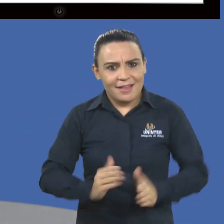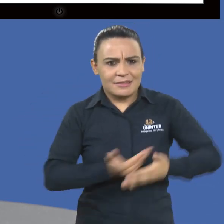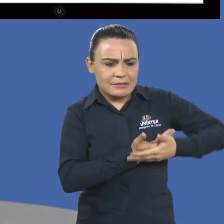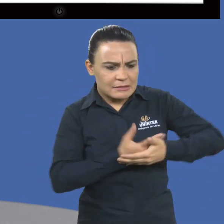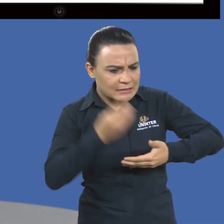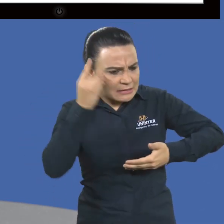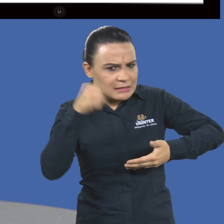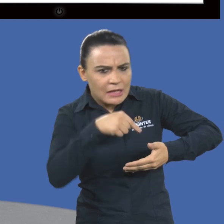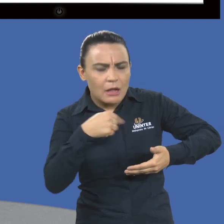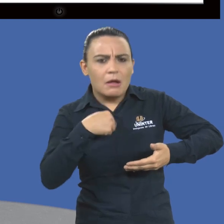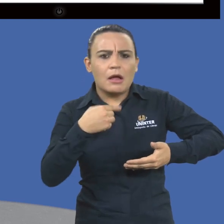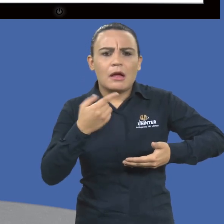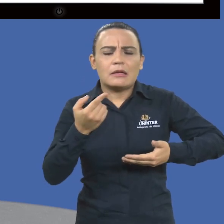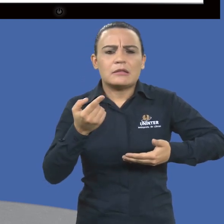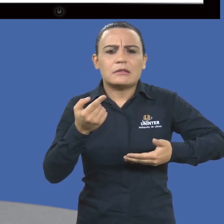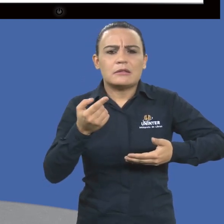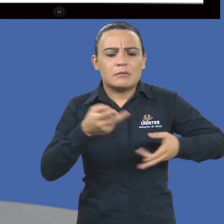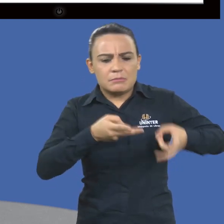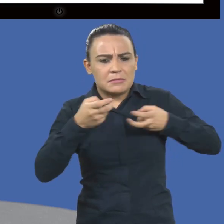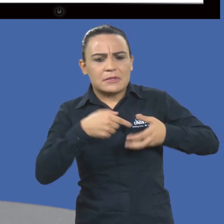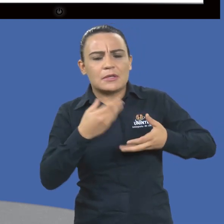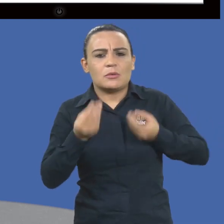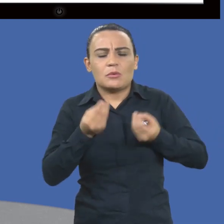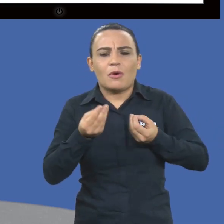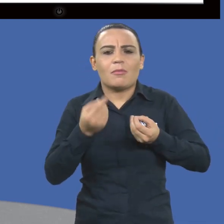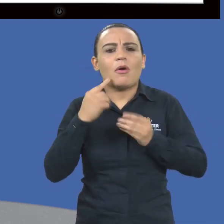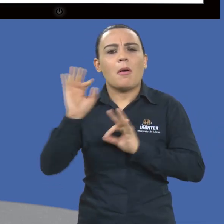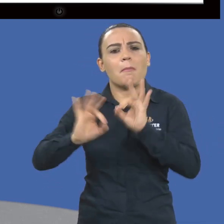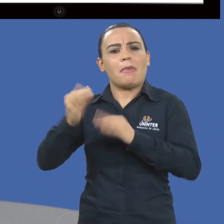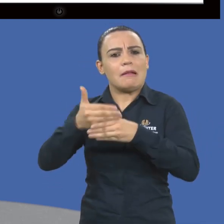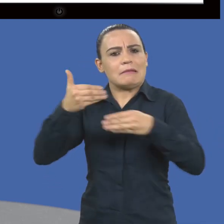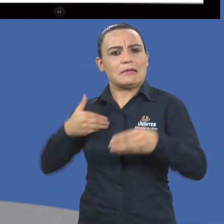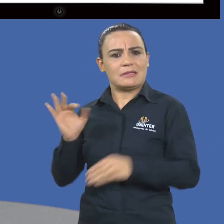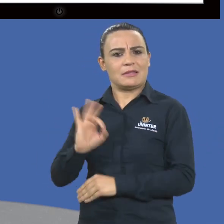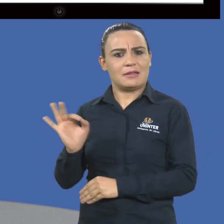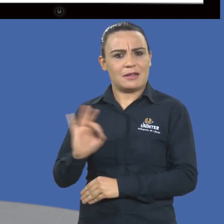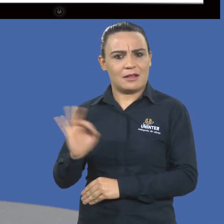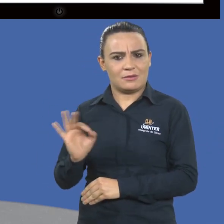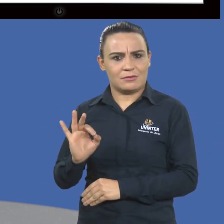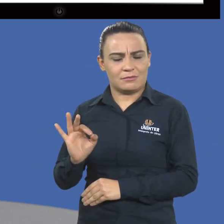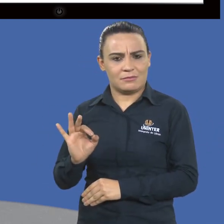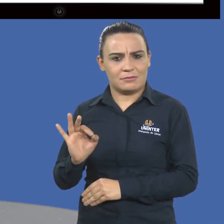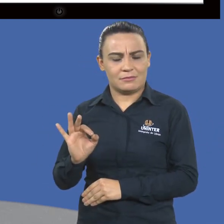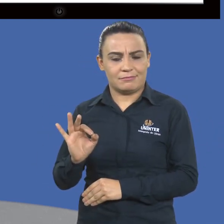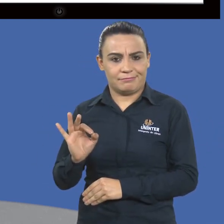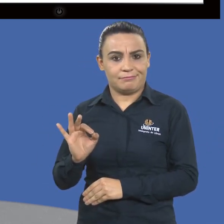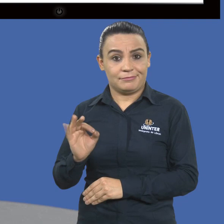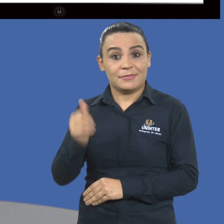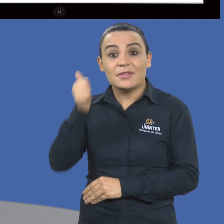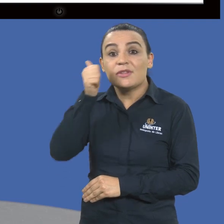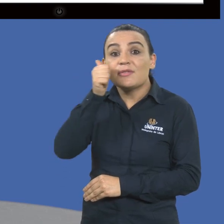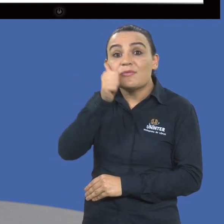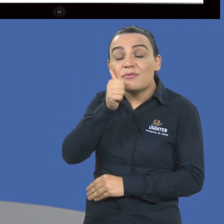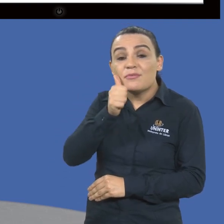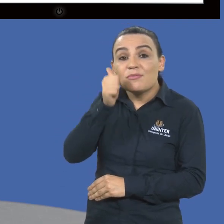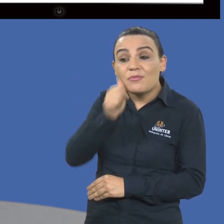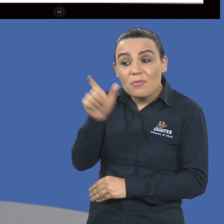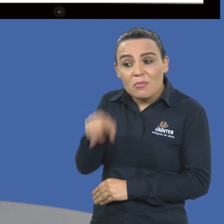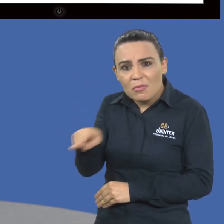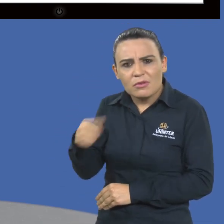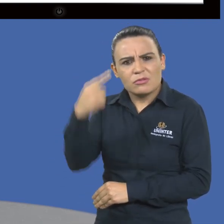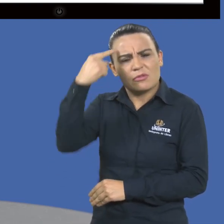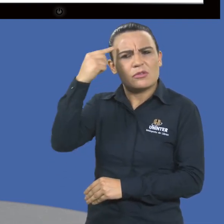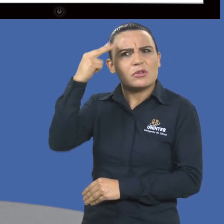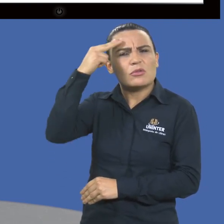dela acontecer isso, né? Então, é a vinda de um bebê que ela não tinha desenhado, não